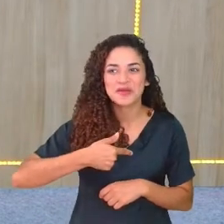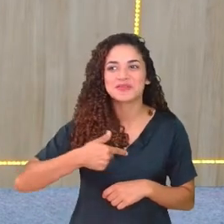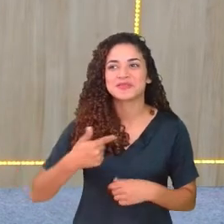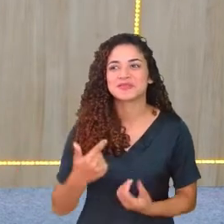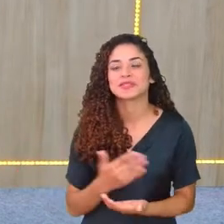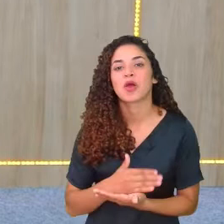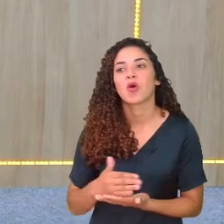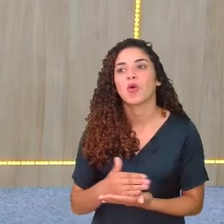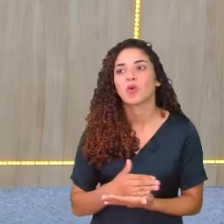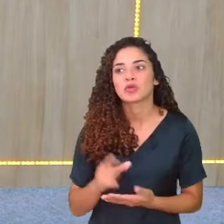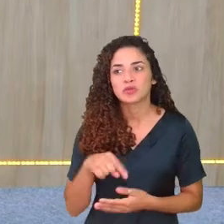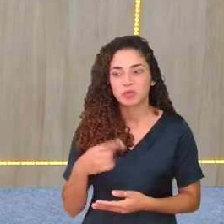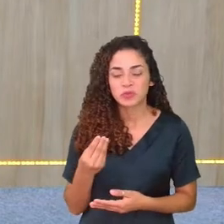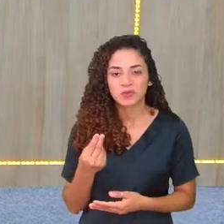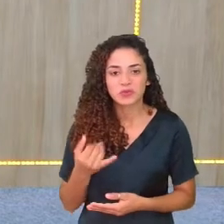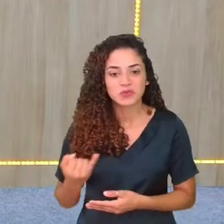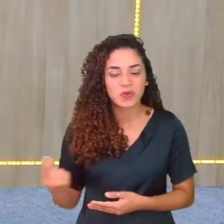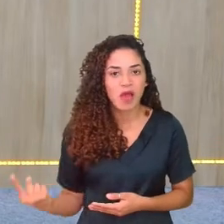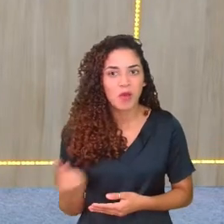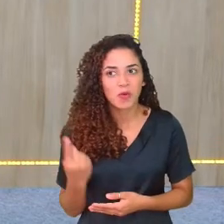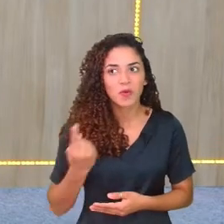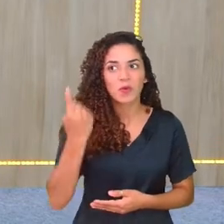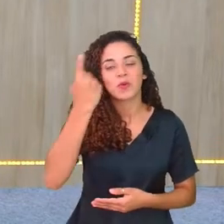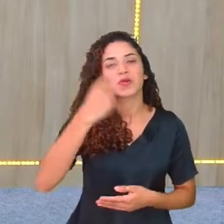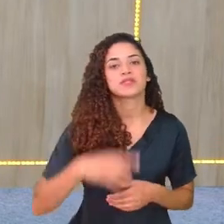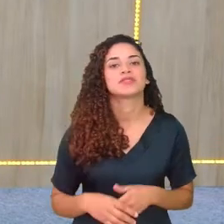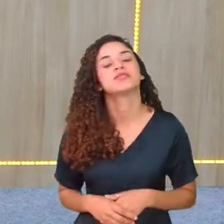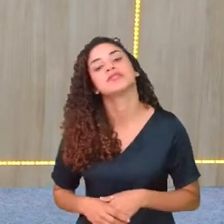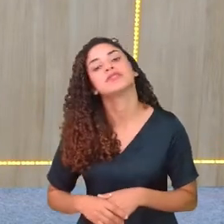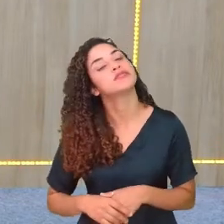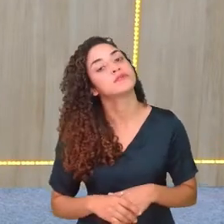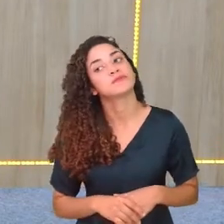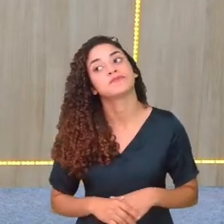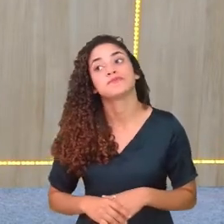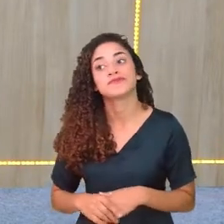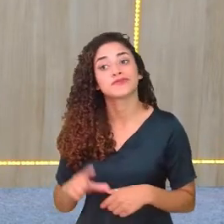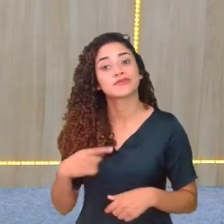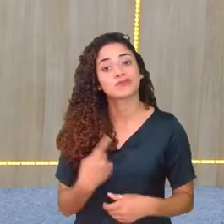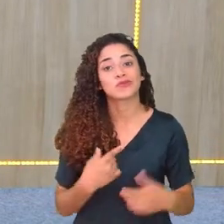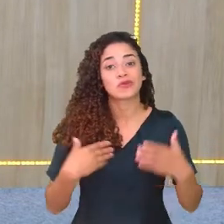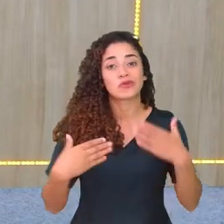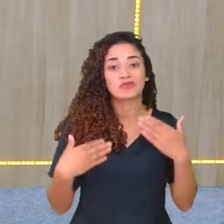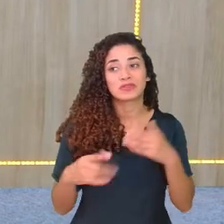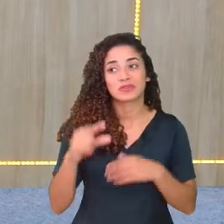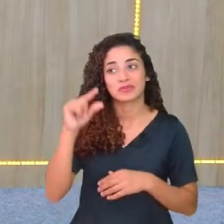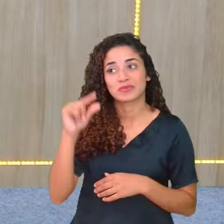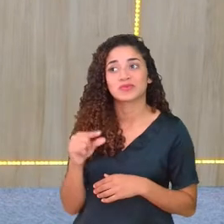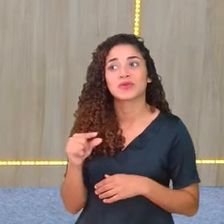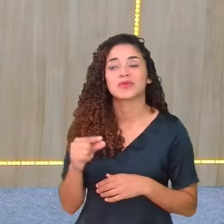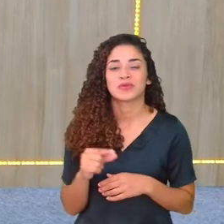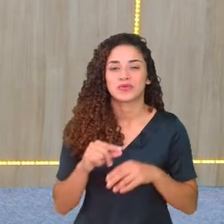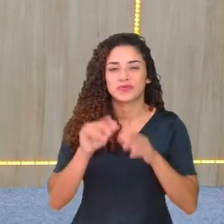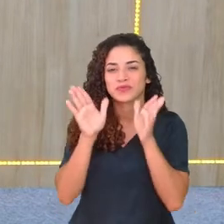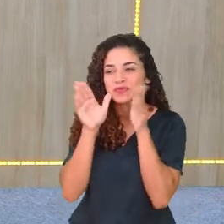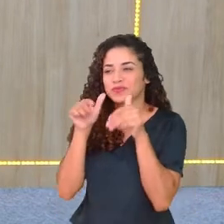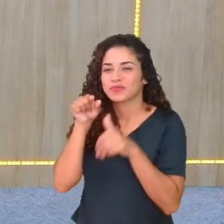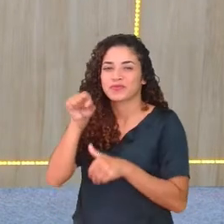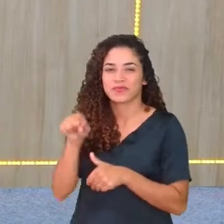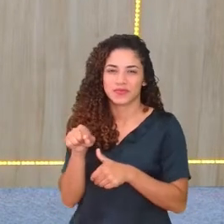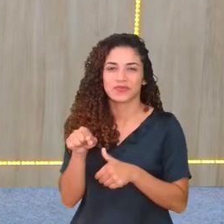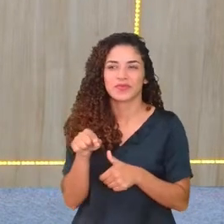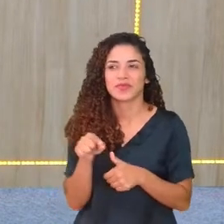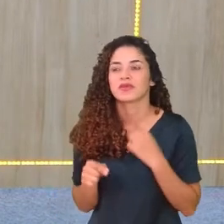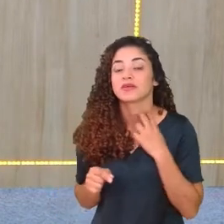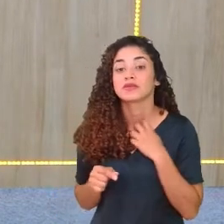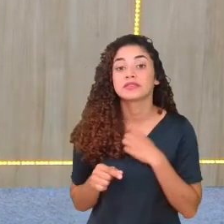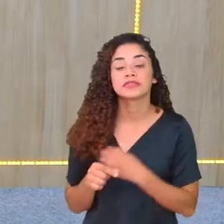dizendo, é muito alto. Então, a questão aí, e a gente vai conversar um pouquinho a respeito disso. A questão de,